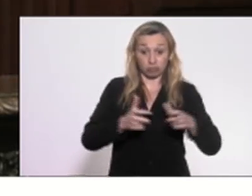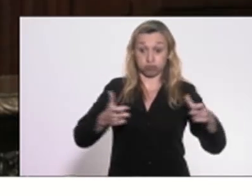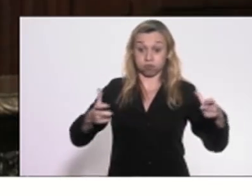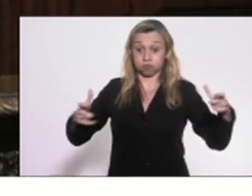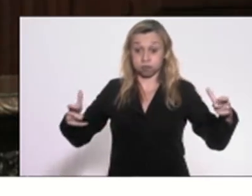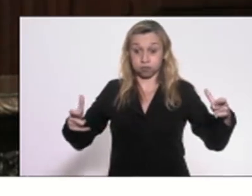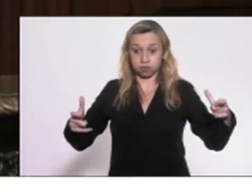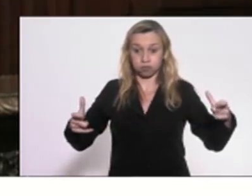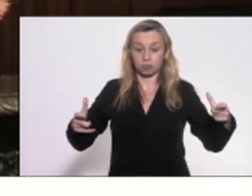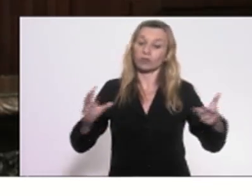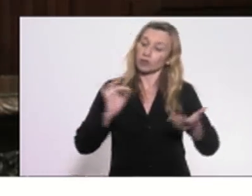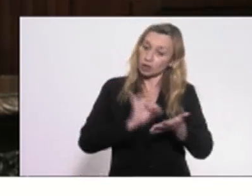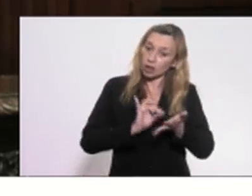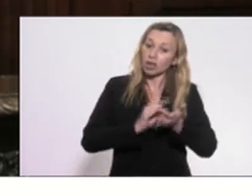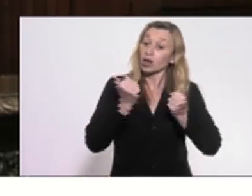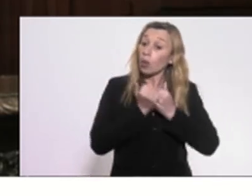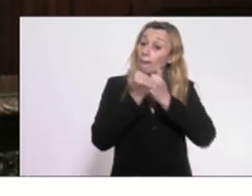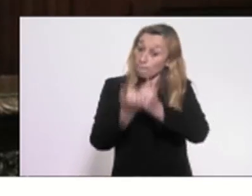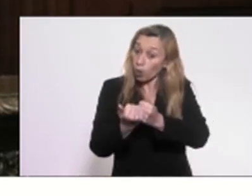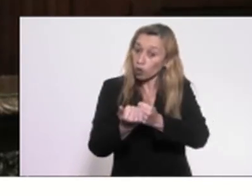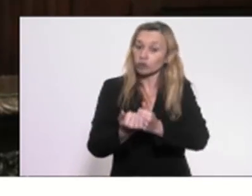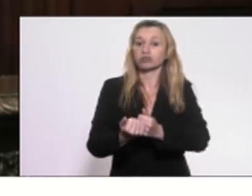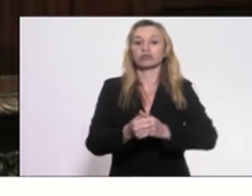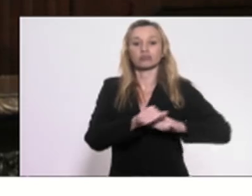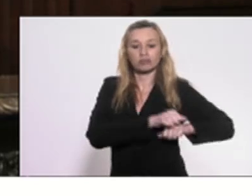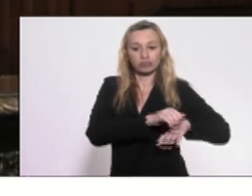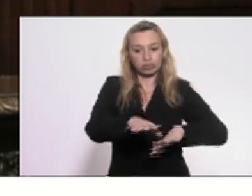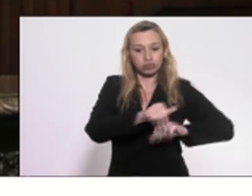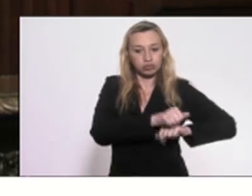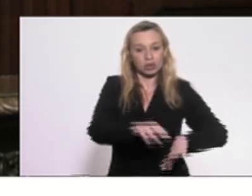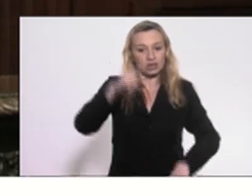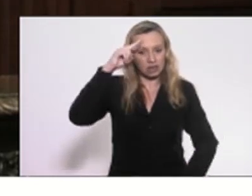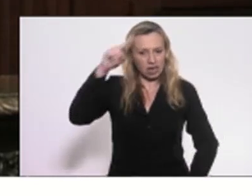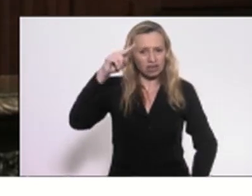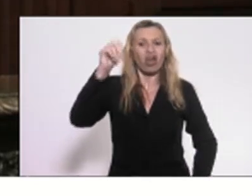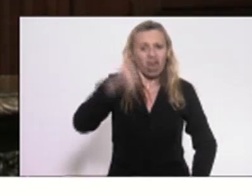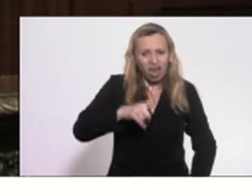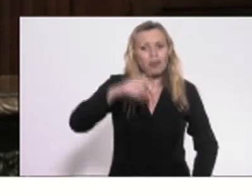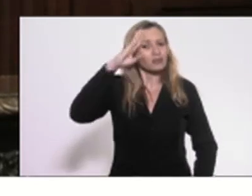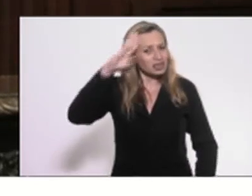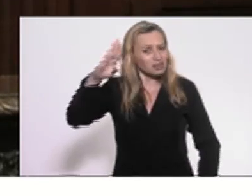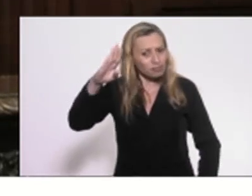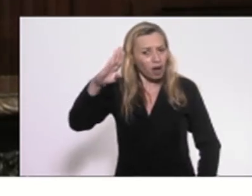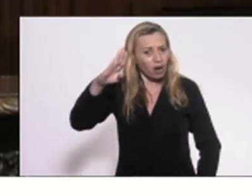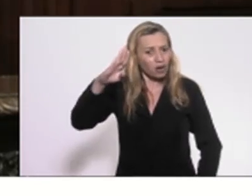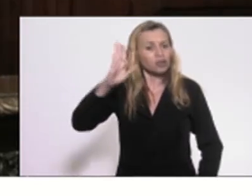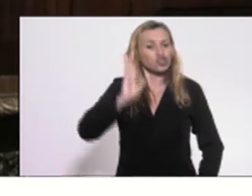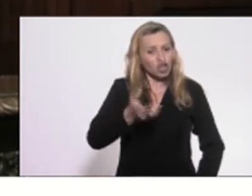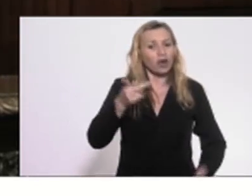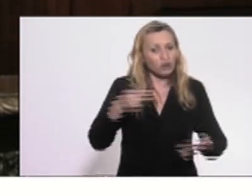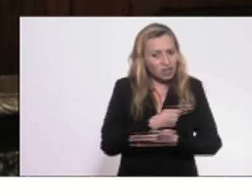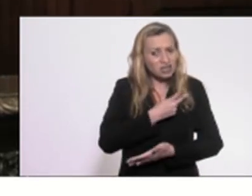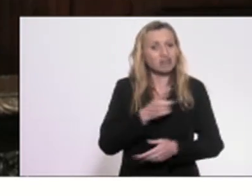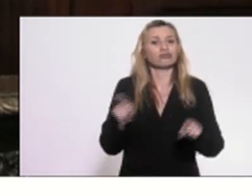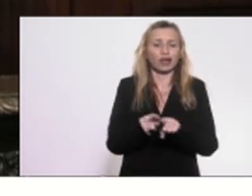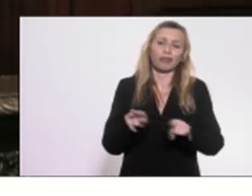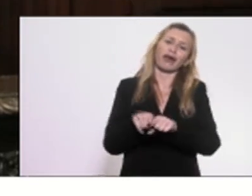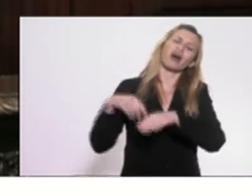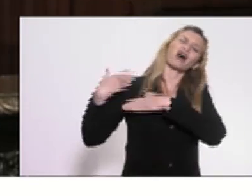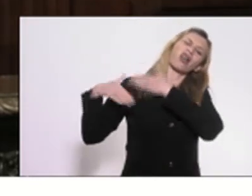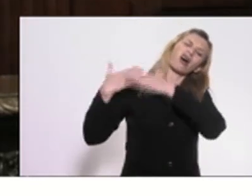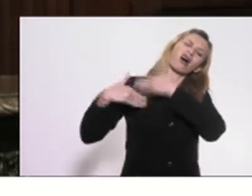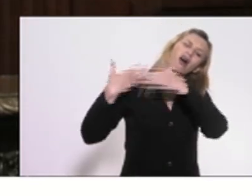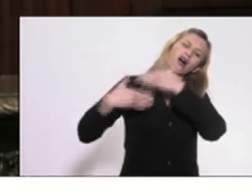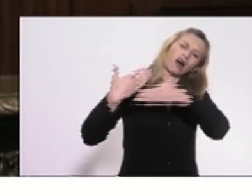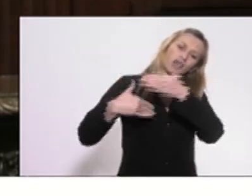Evidentemente que o apoio do Exército é fundamental e já vem ocorrendo também ao longo dos